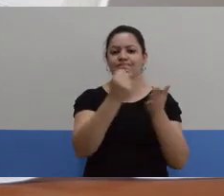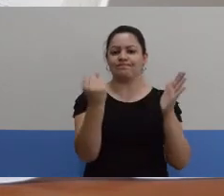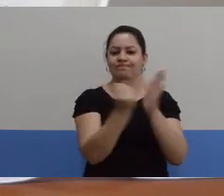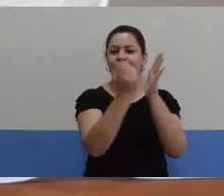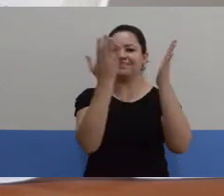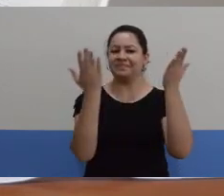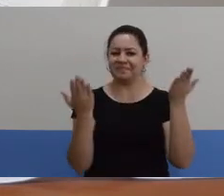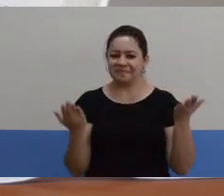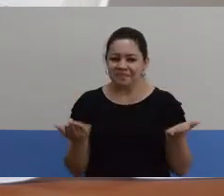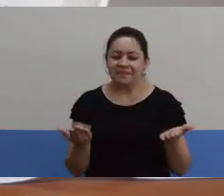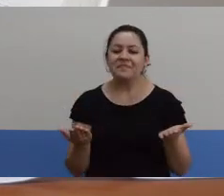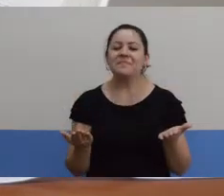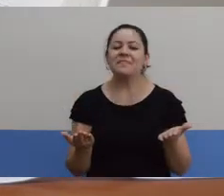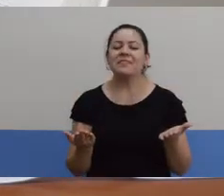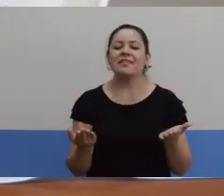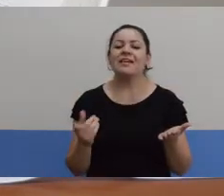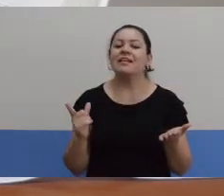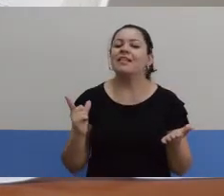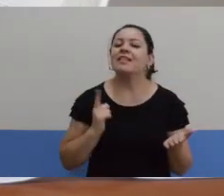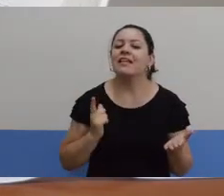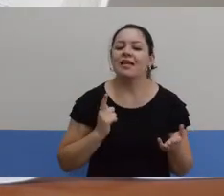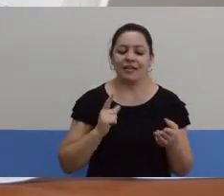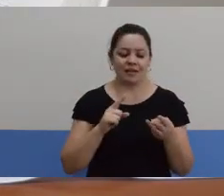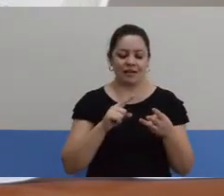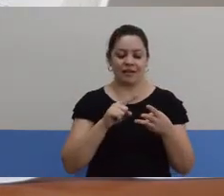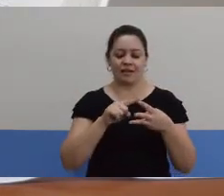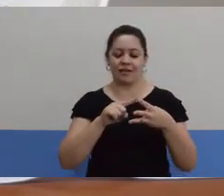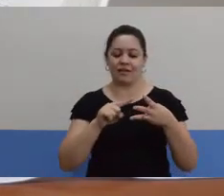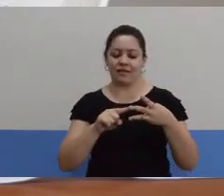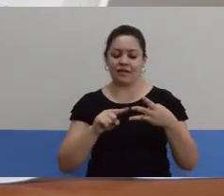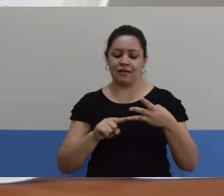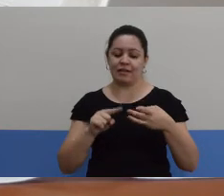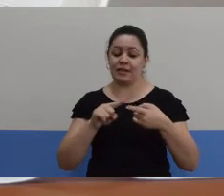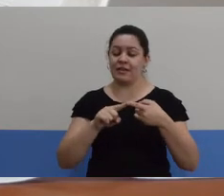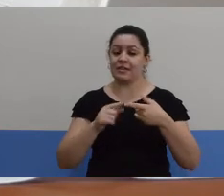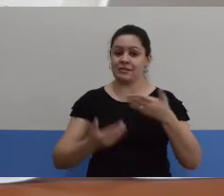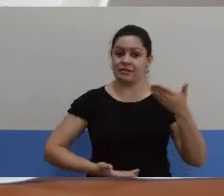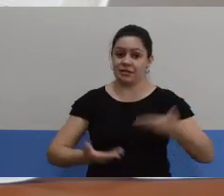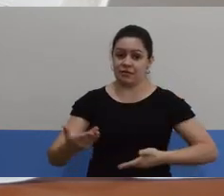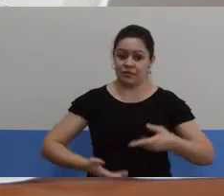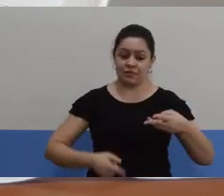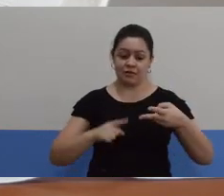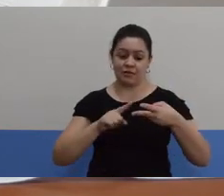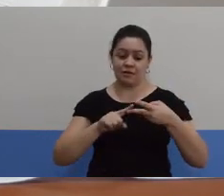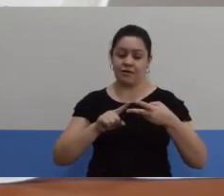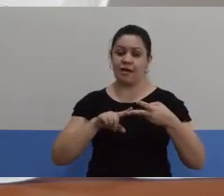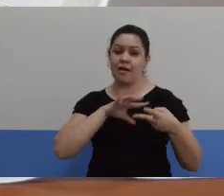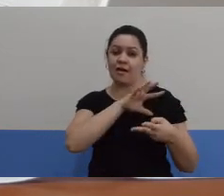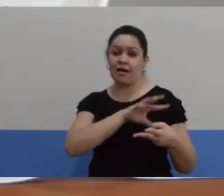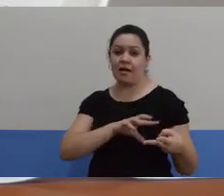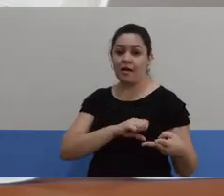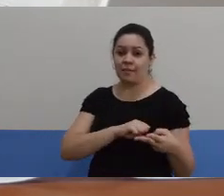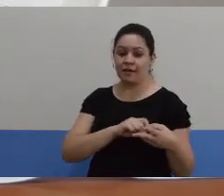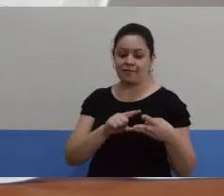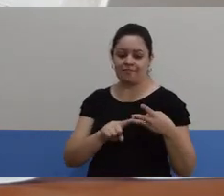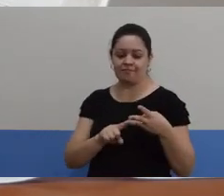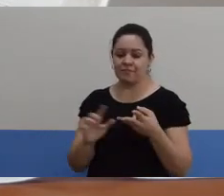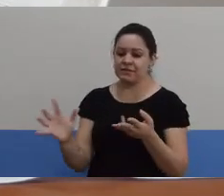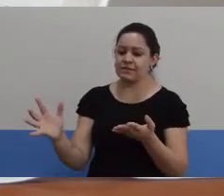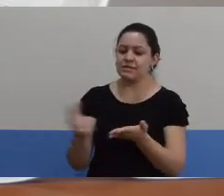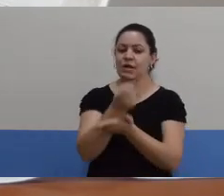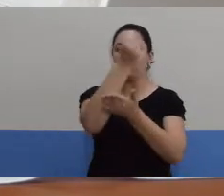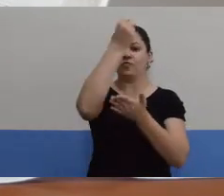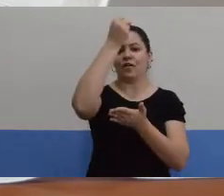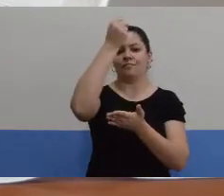verbos: servir, amar e salvar. Foi a missão de Jesus, é a missão da